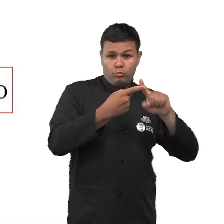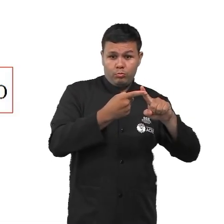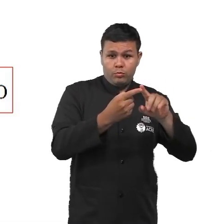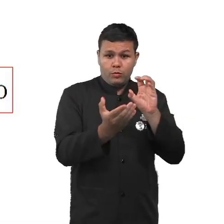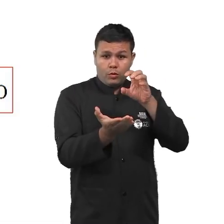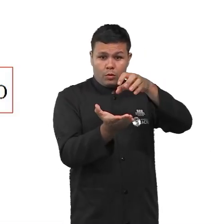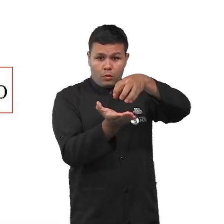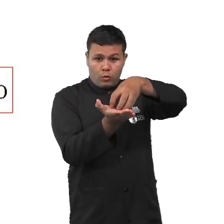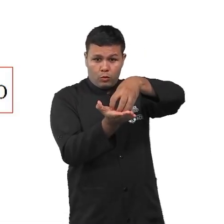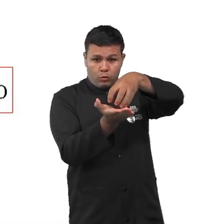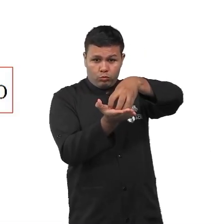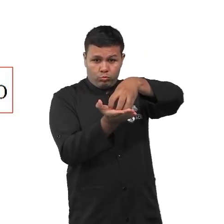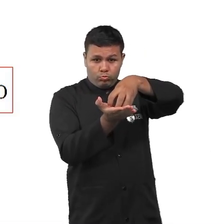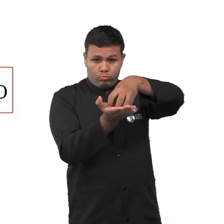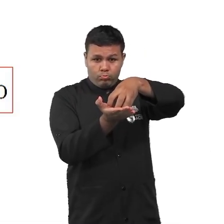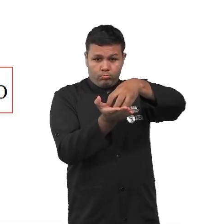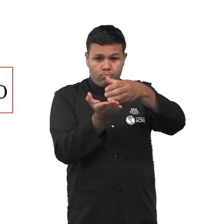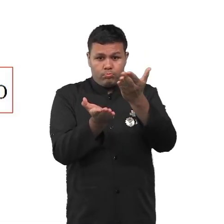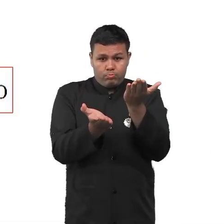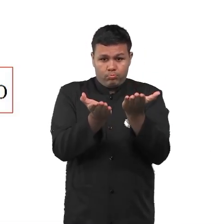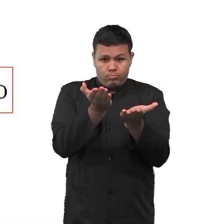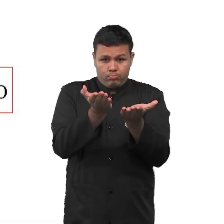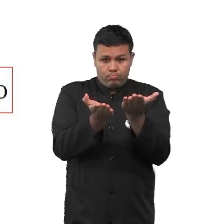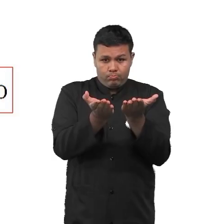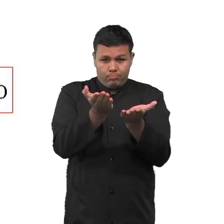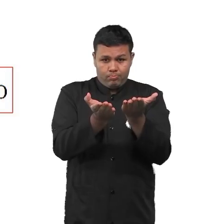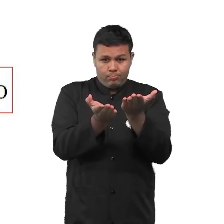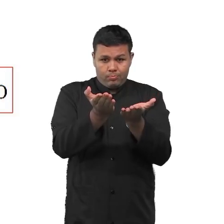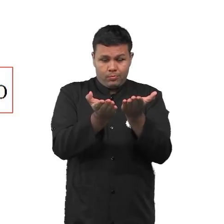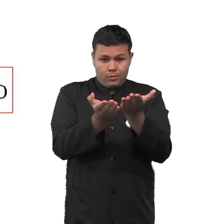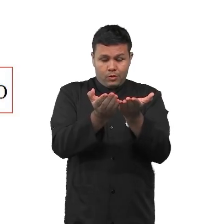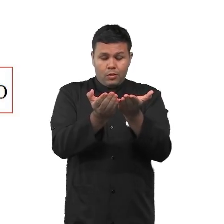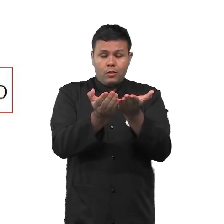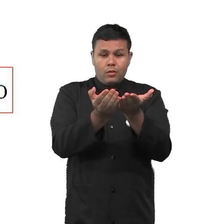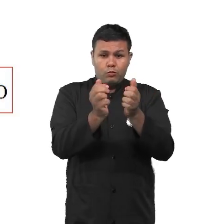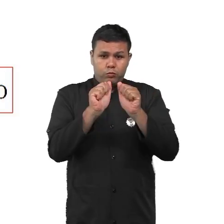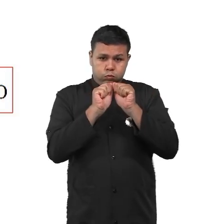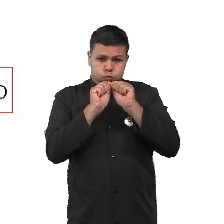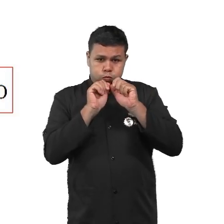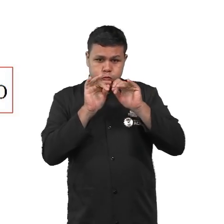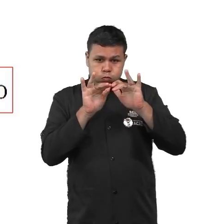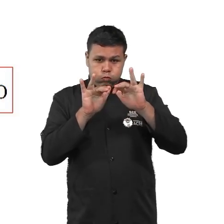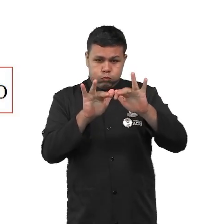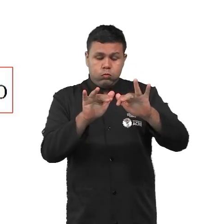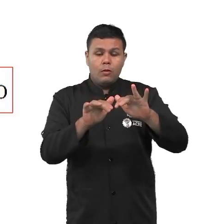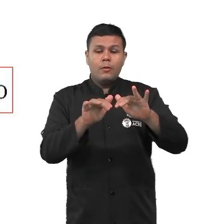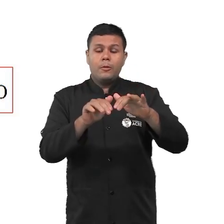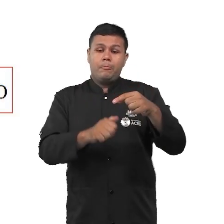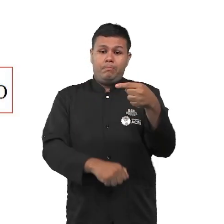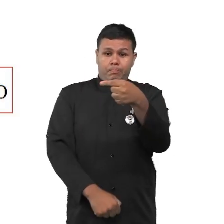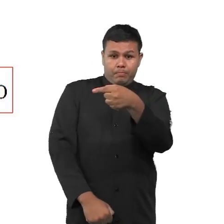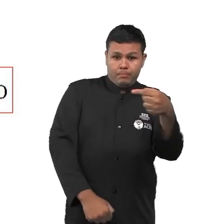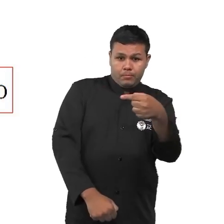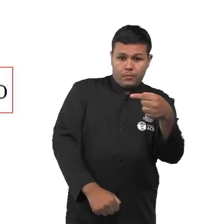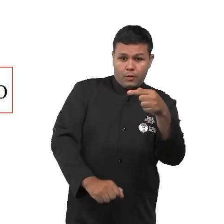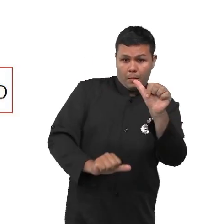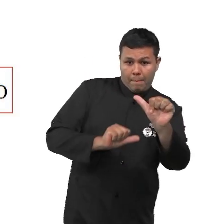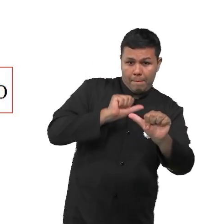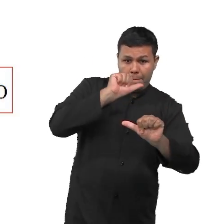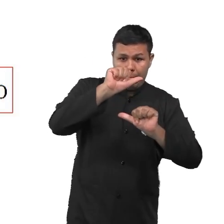núcleo instável, emitiu uma emissão beta que é negativa e se transformou em